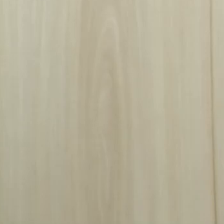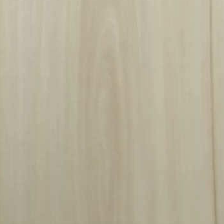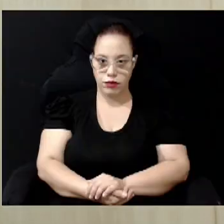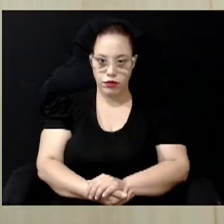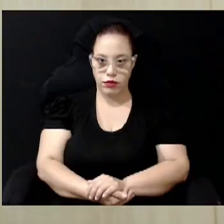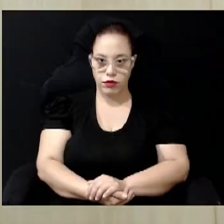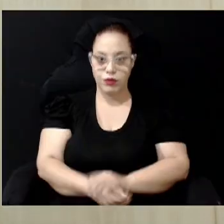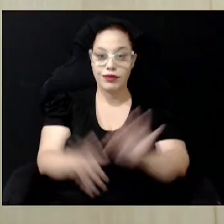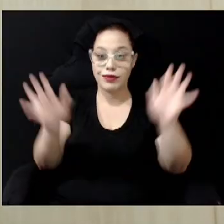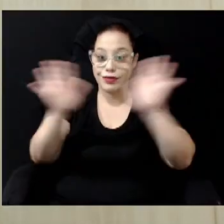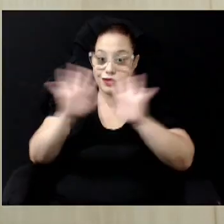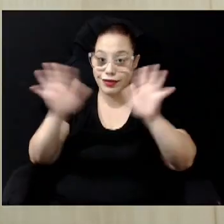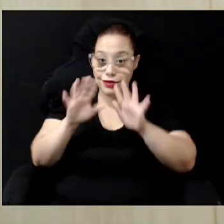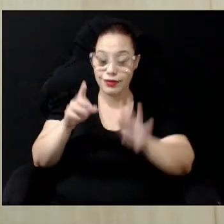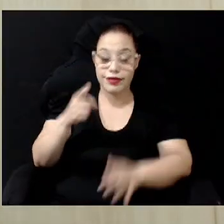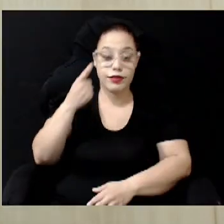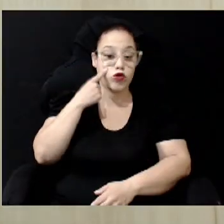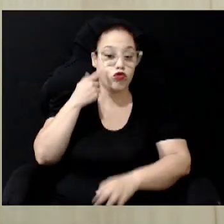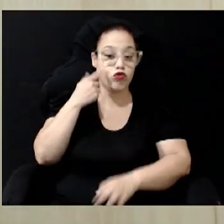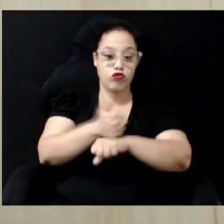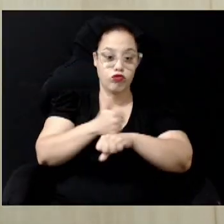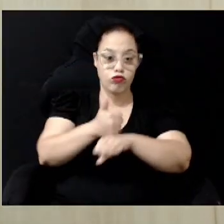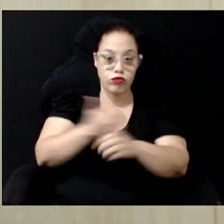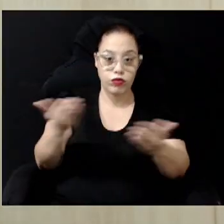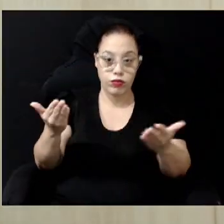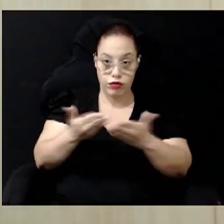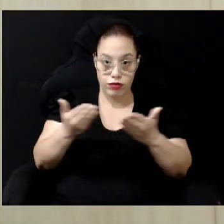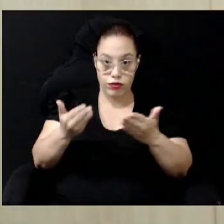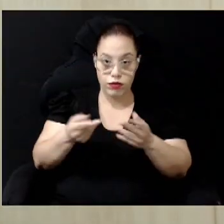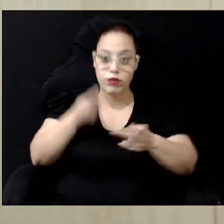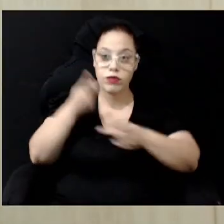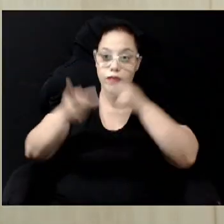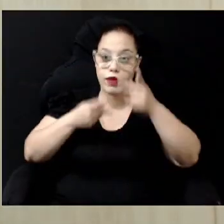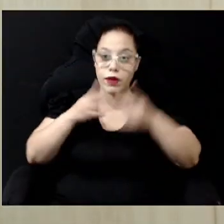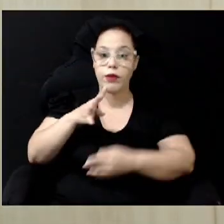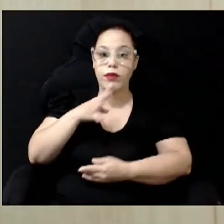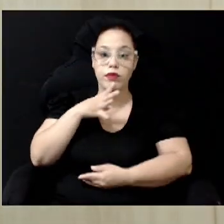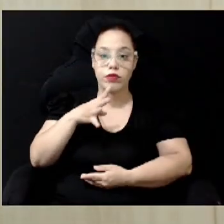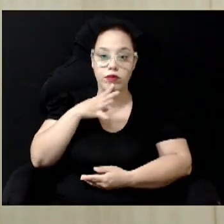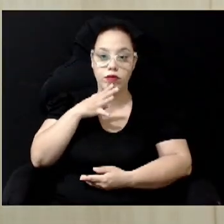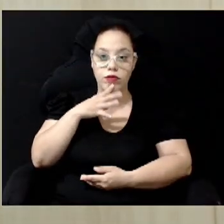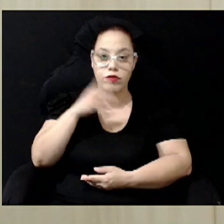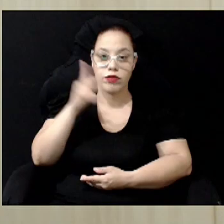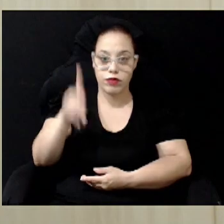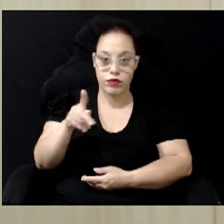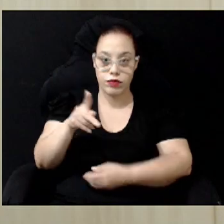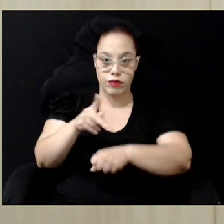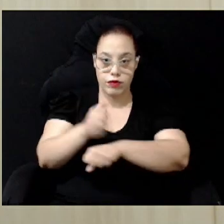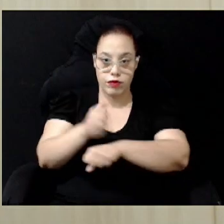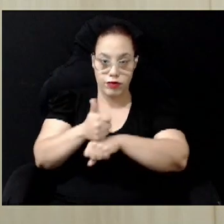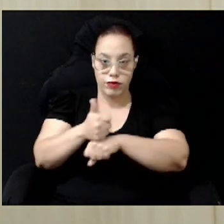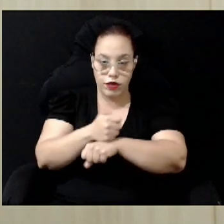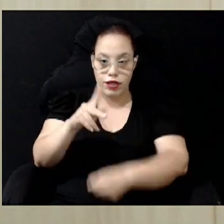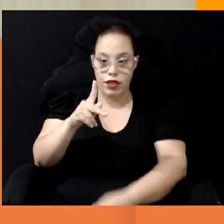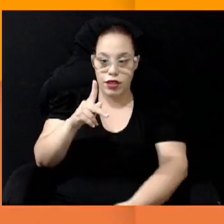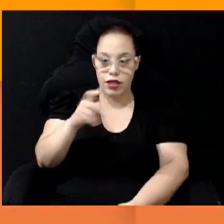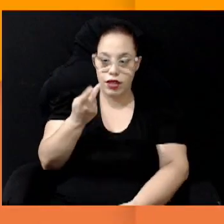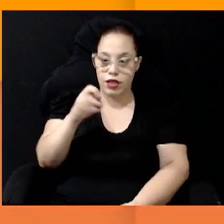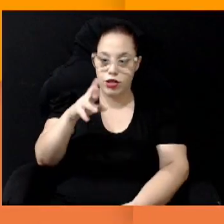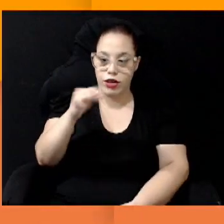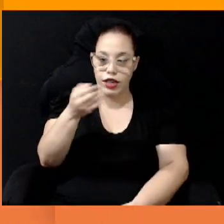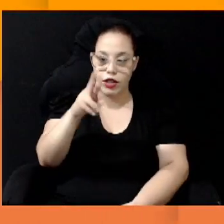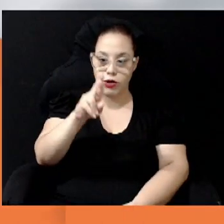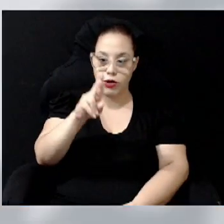Olá, o Se Liga na Profissão está no ar e hoje nós vamos conhecer a profissão de historiador.